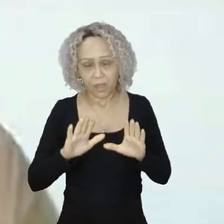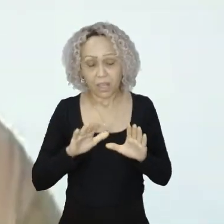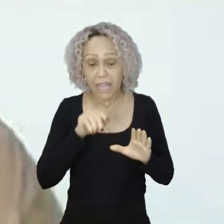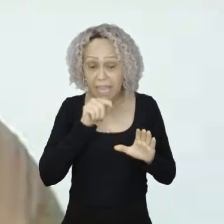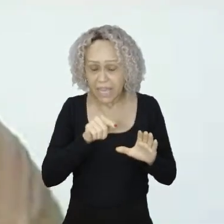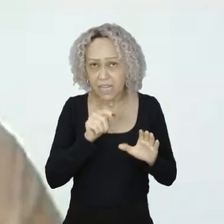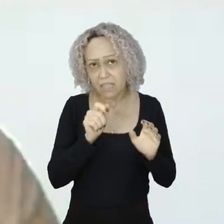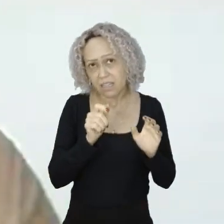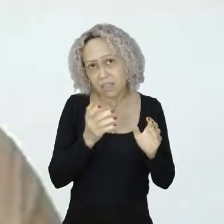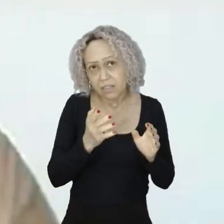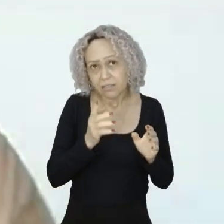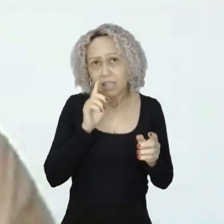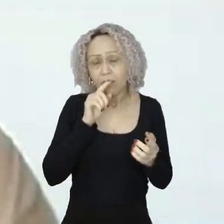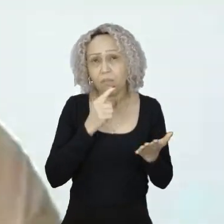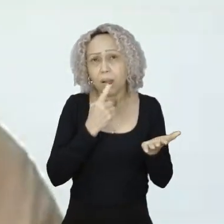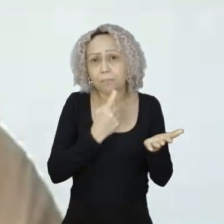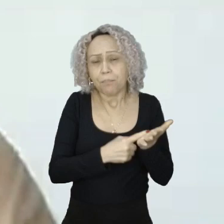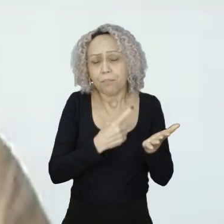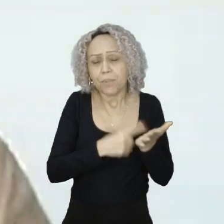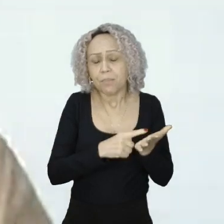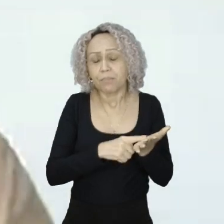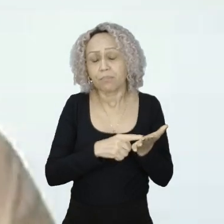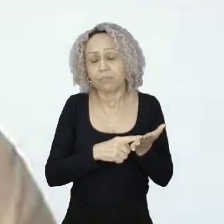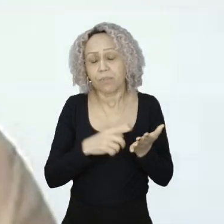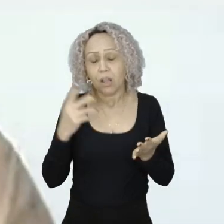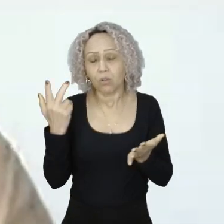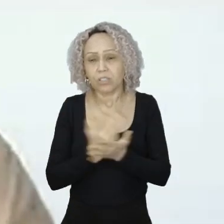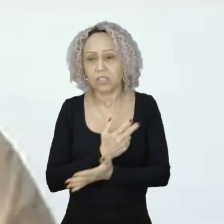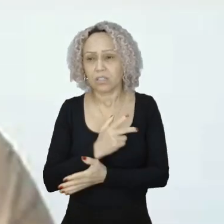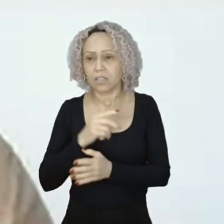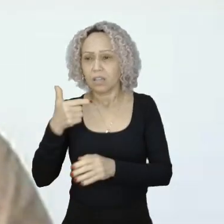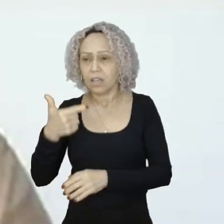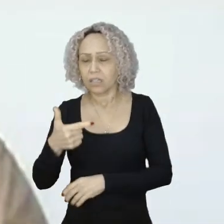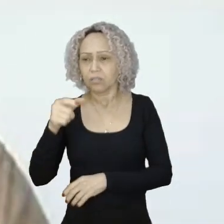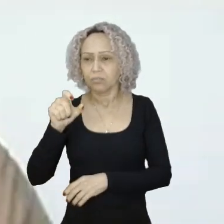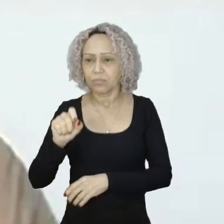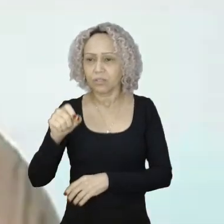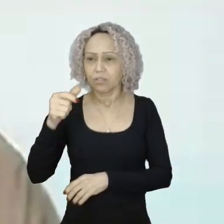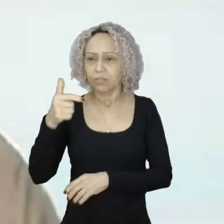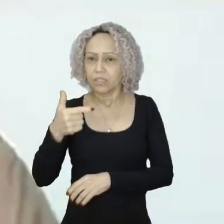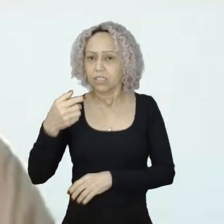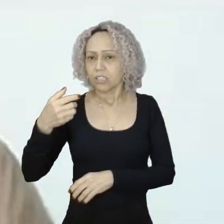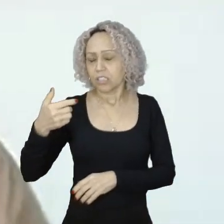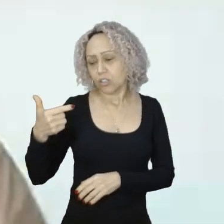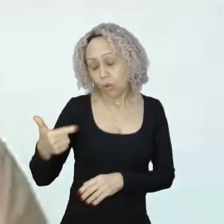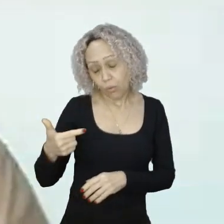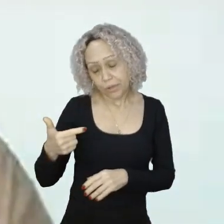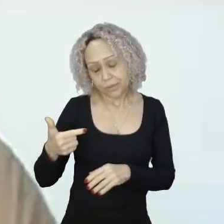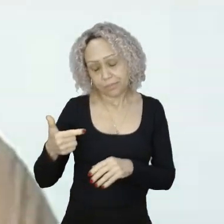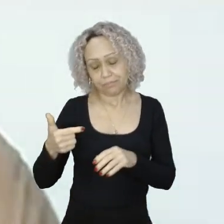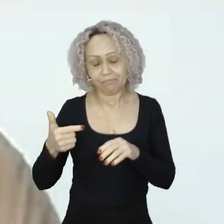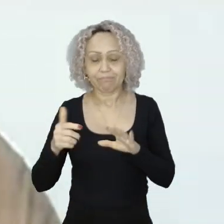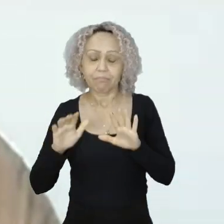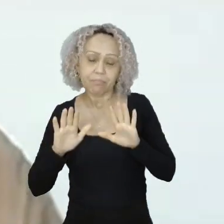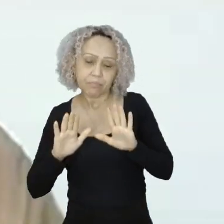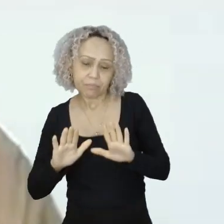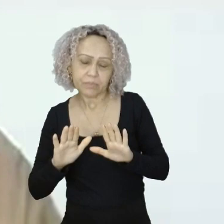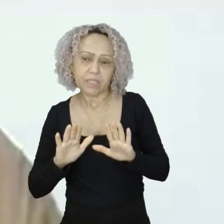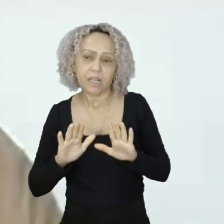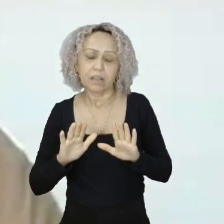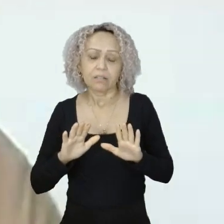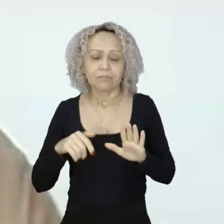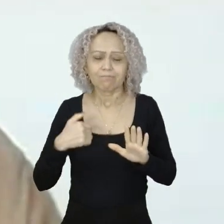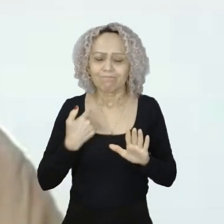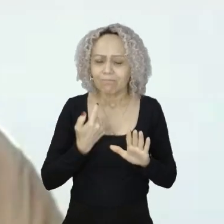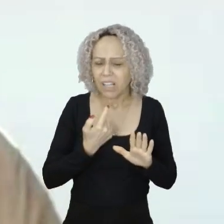2022. Em função ainda que é um congresso dessa magnitude, precisa de um ano para ser preparado, nós ainda estávamos ali